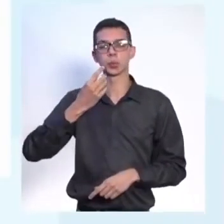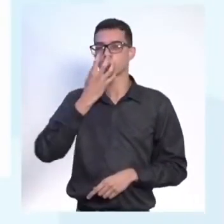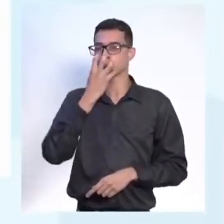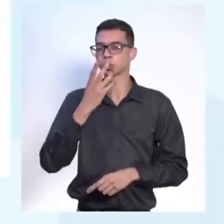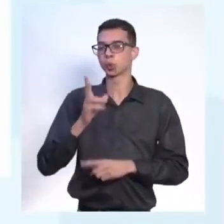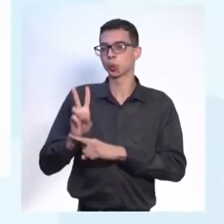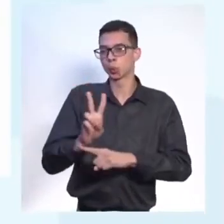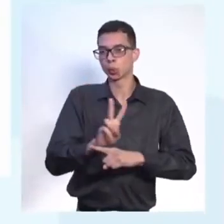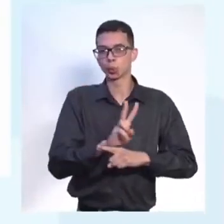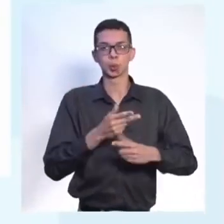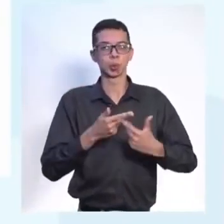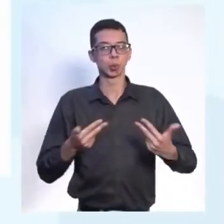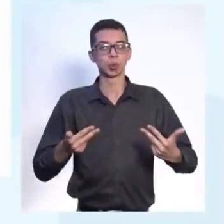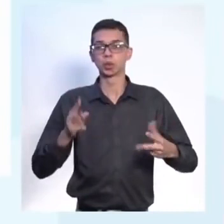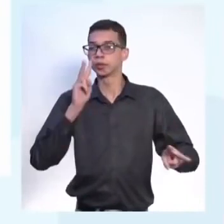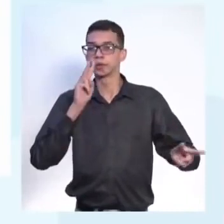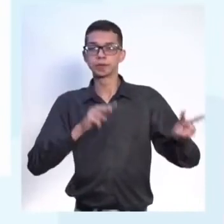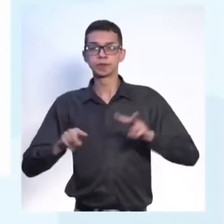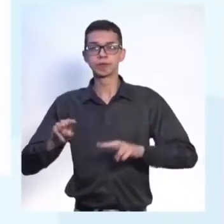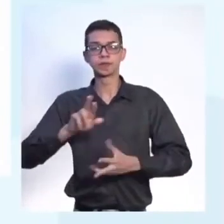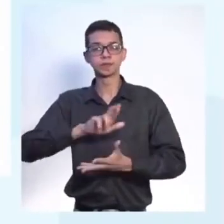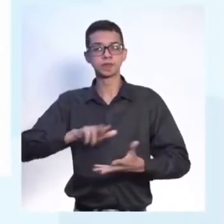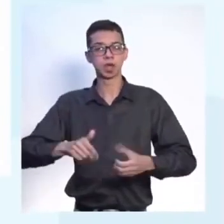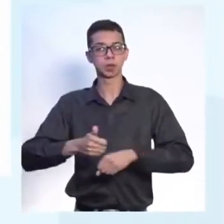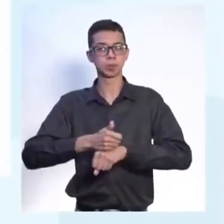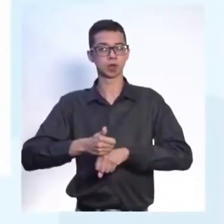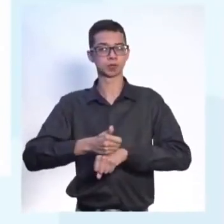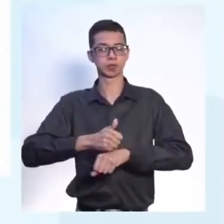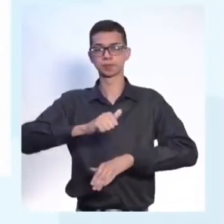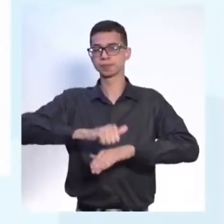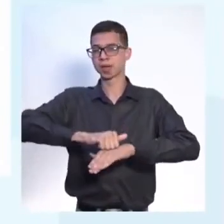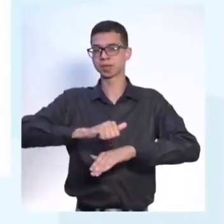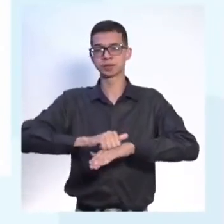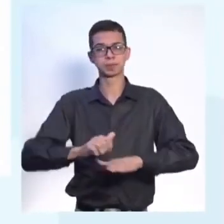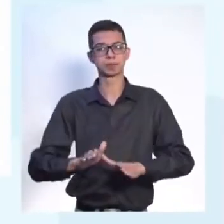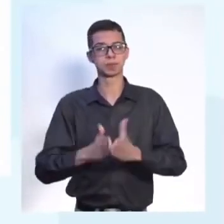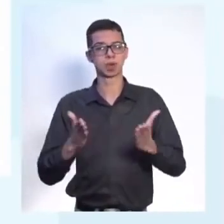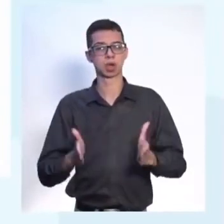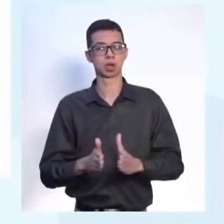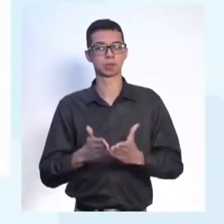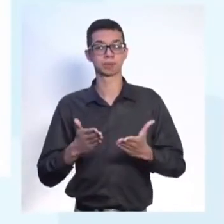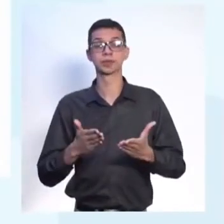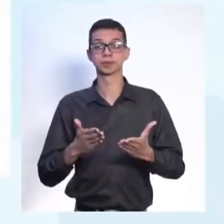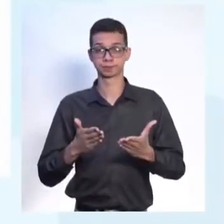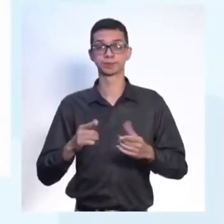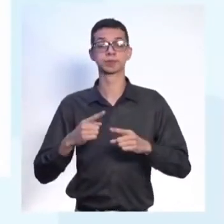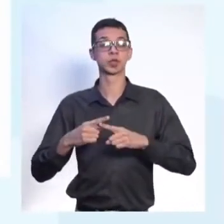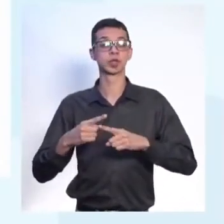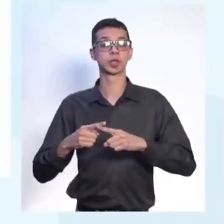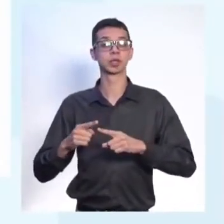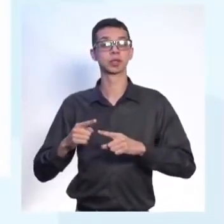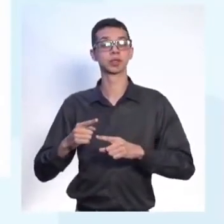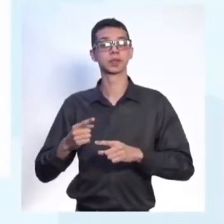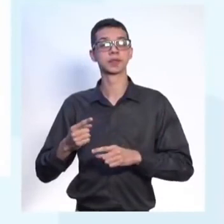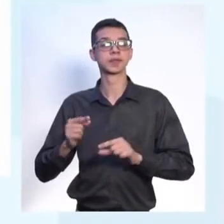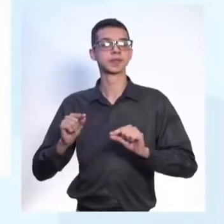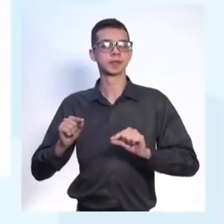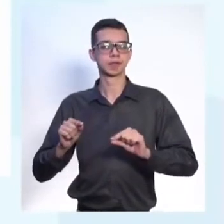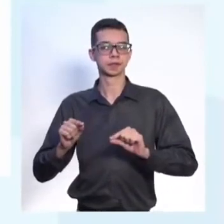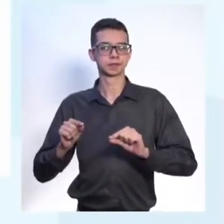uma variedade de profissões miseráveis que a nossa pequena e grande burguesia não